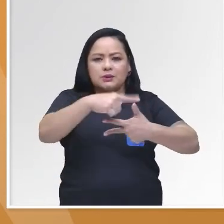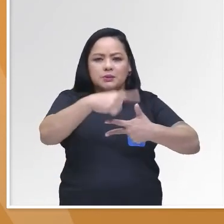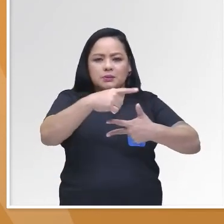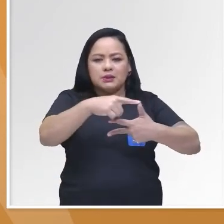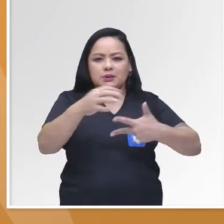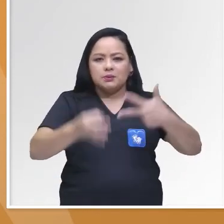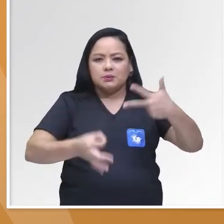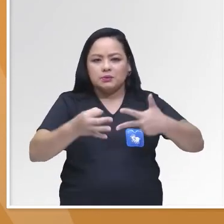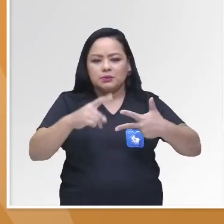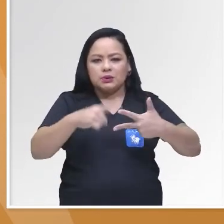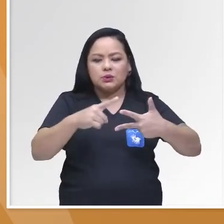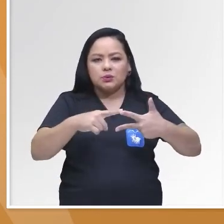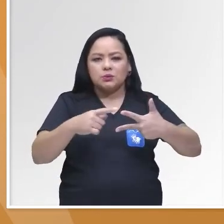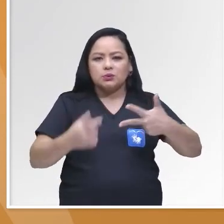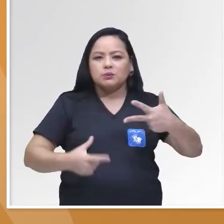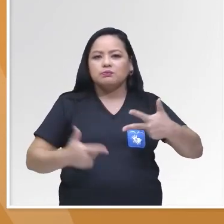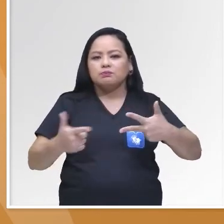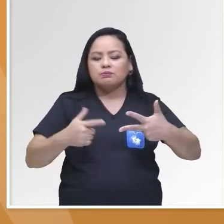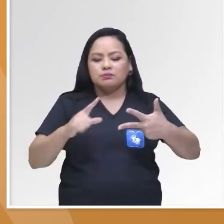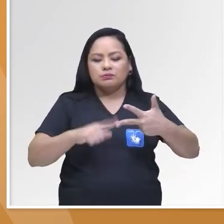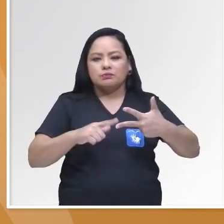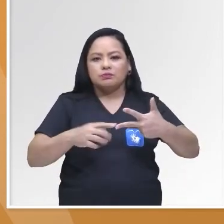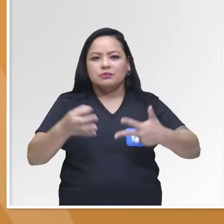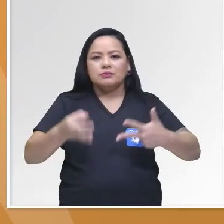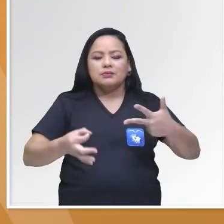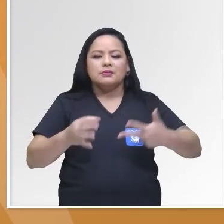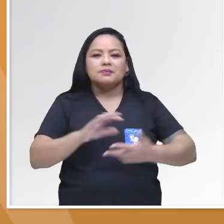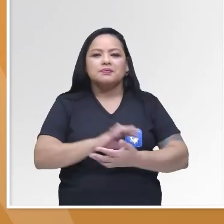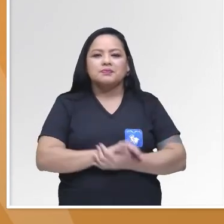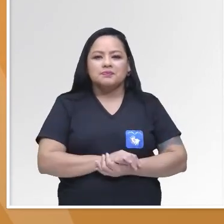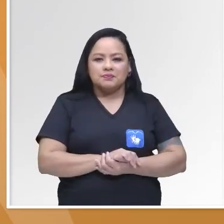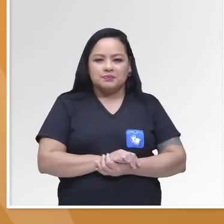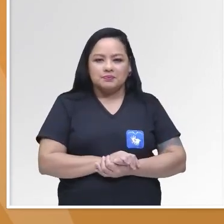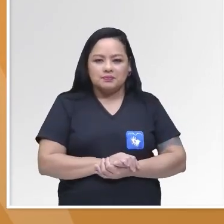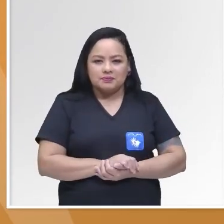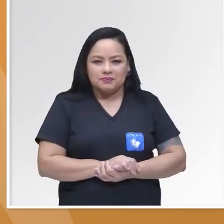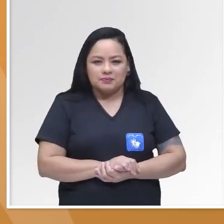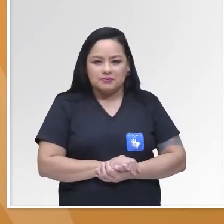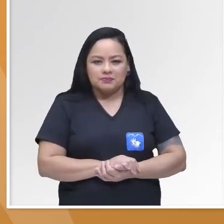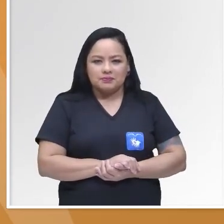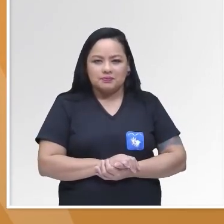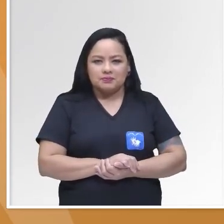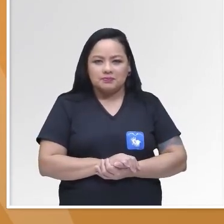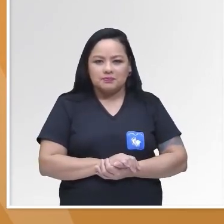Federal, Judiciário, e o Congresso Nacional, Legislativo.